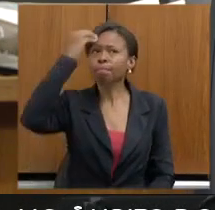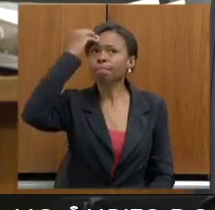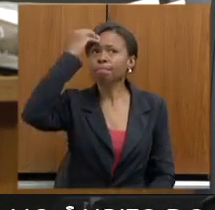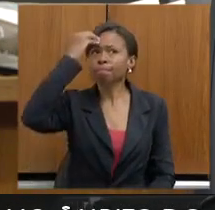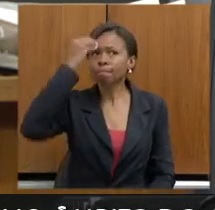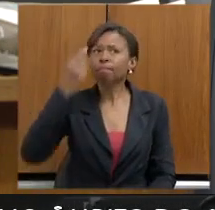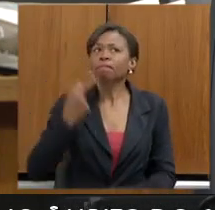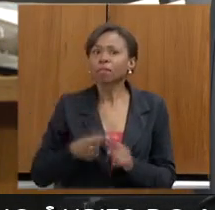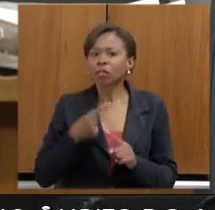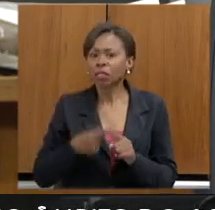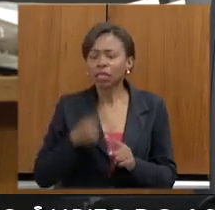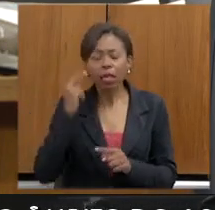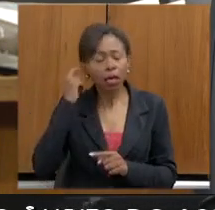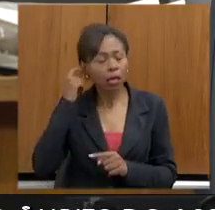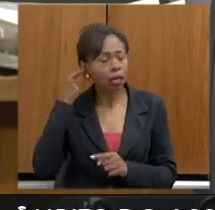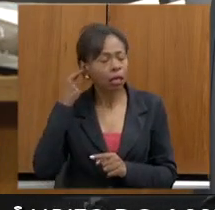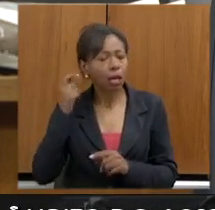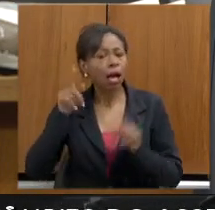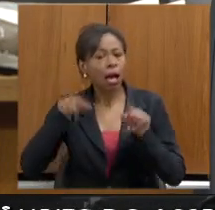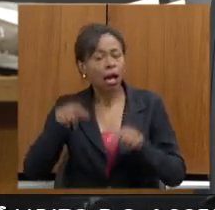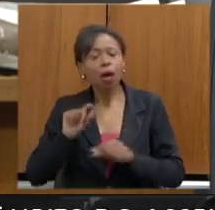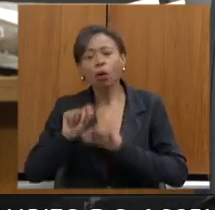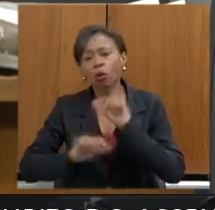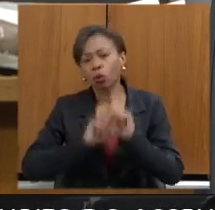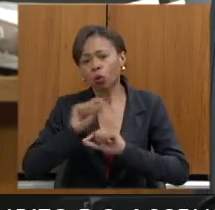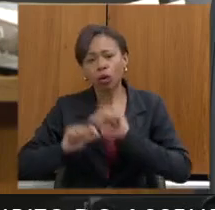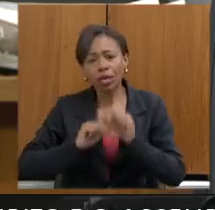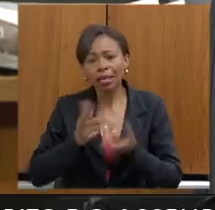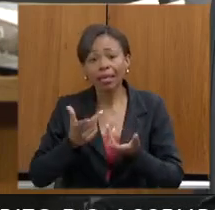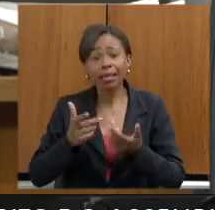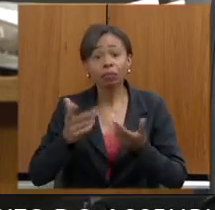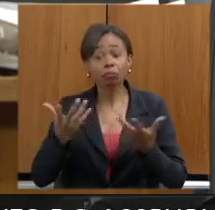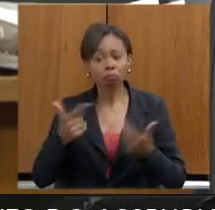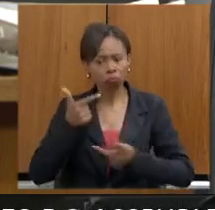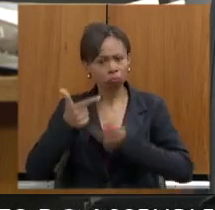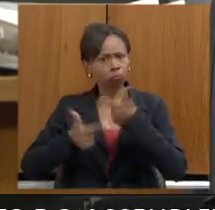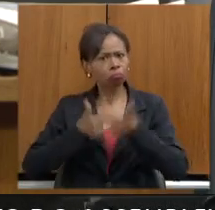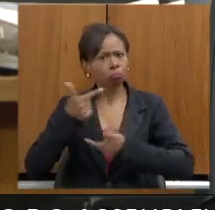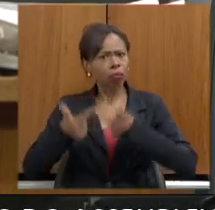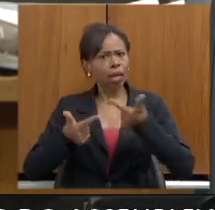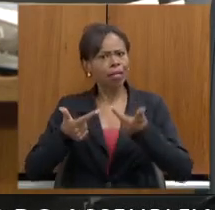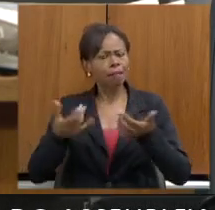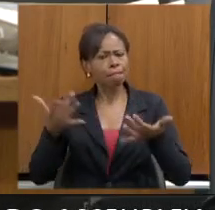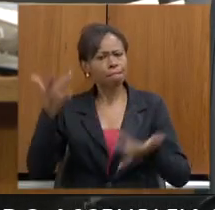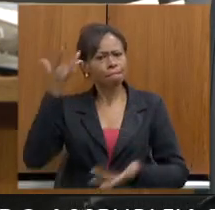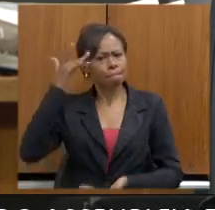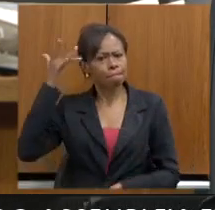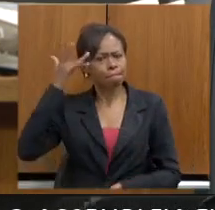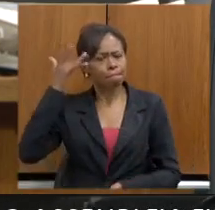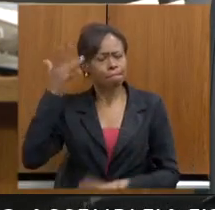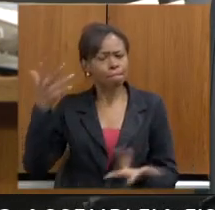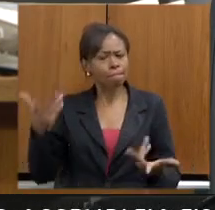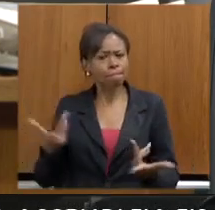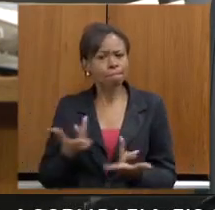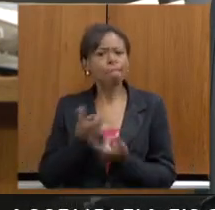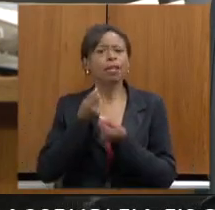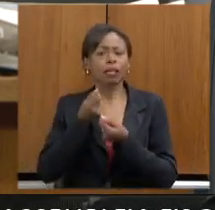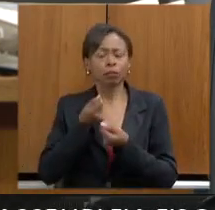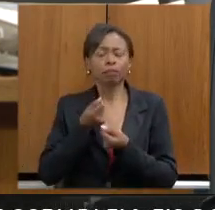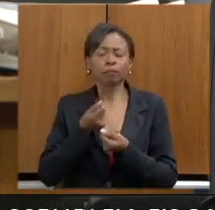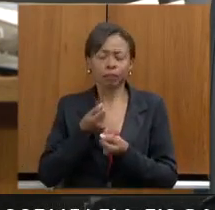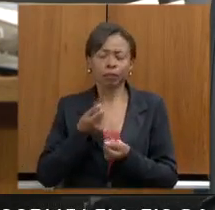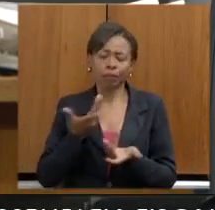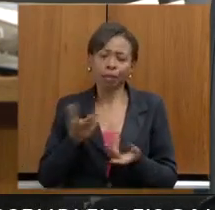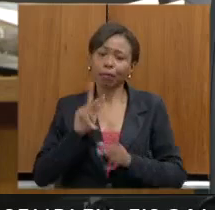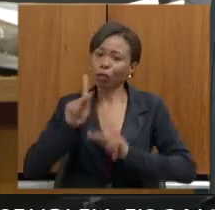uma aula de Lalo operacional para todos né que ingressam nos bombeiros